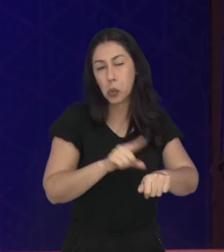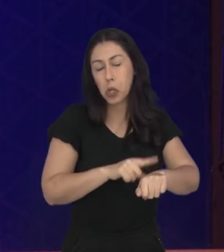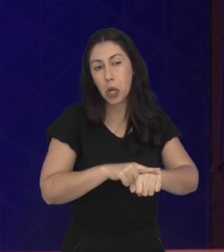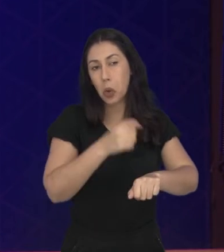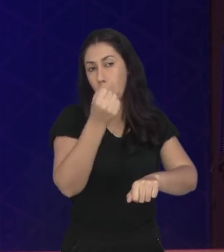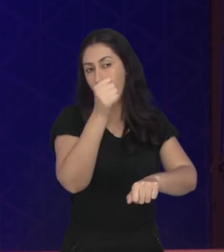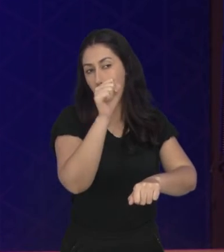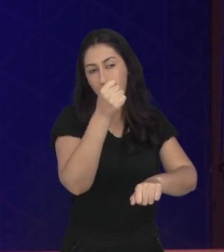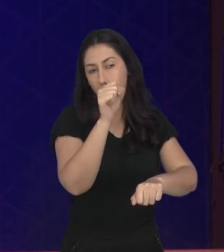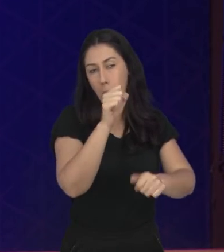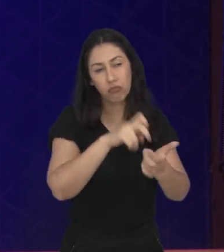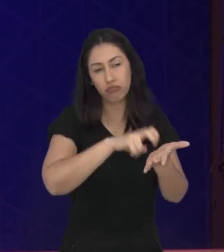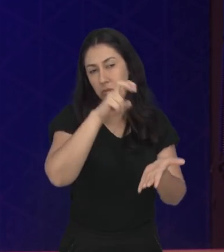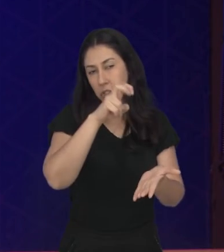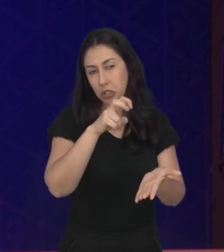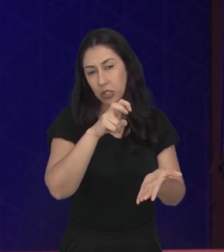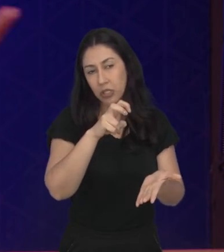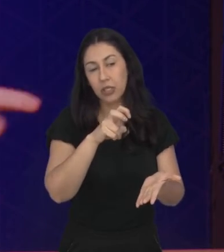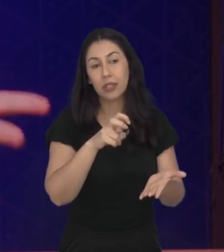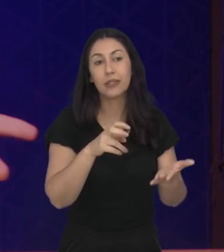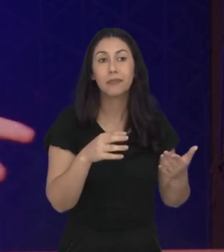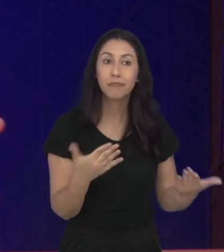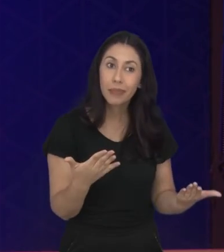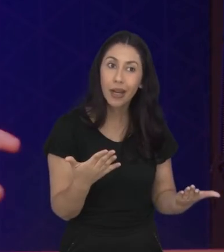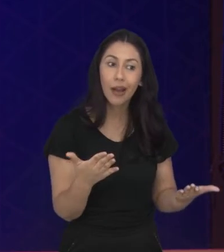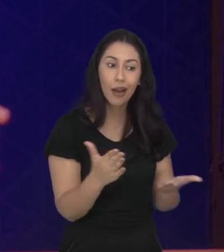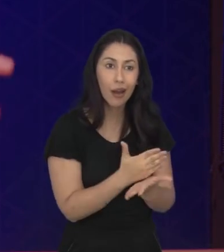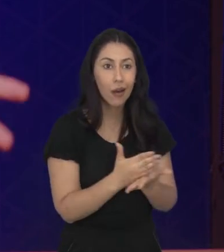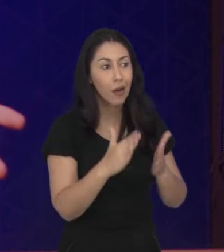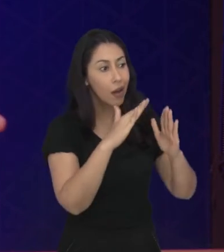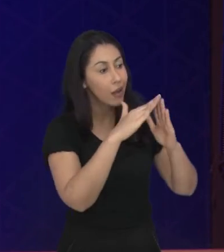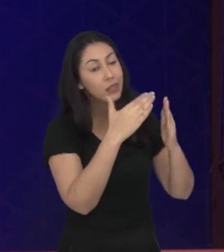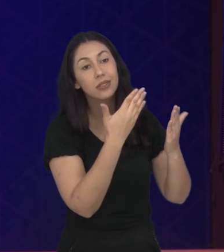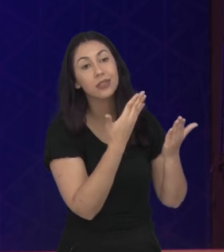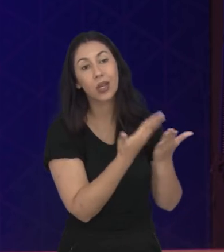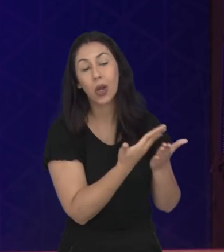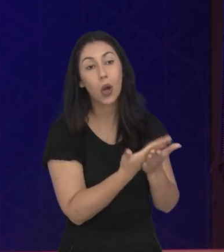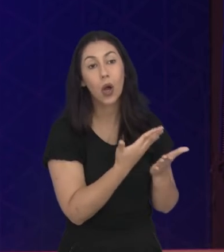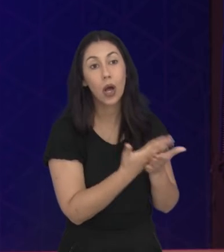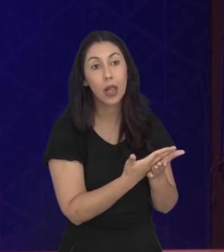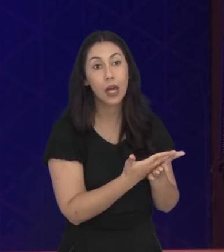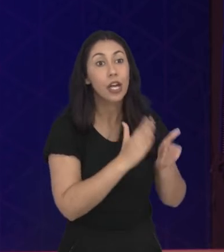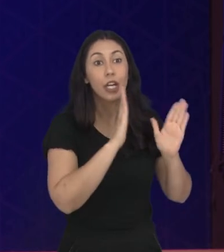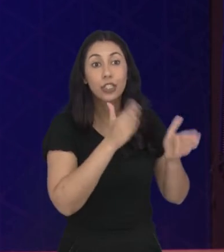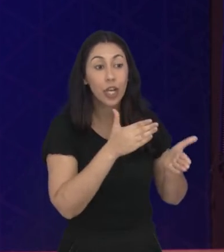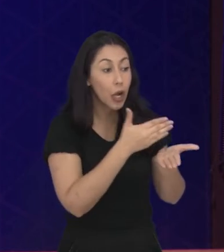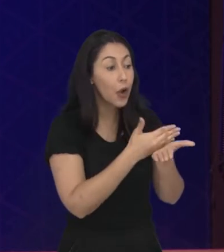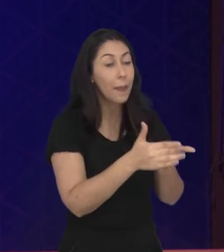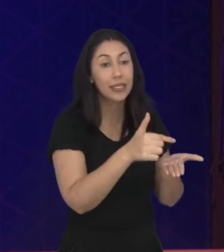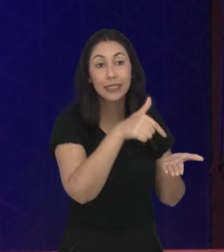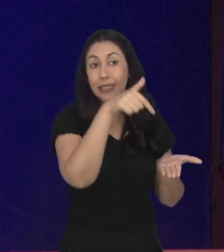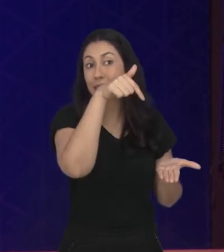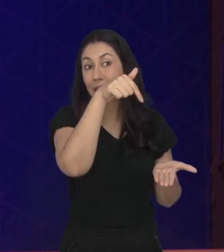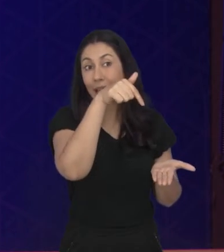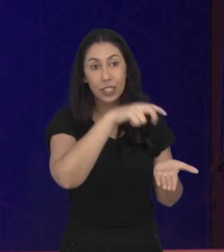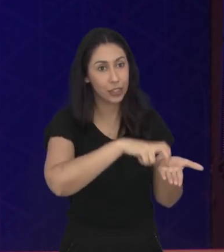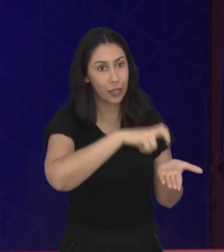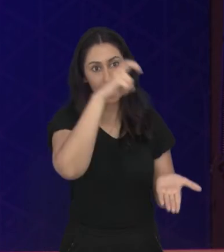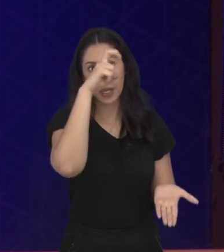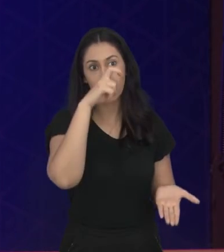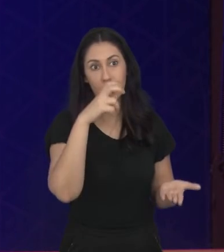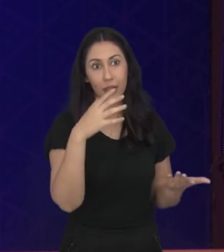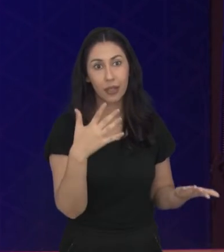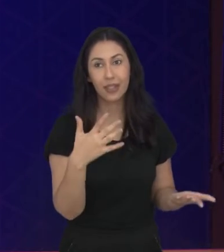assim, depois das 8h30. E, assim, tem muito horário, tem muita escola que começa às 7. Então, o adolescente ele vai precisar acordar ali